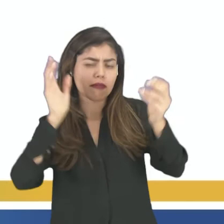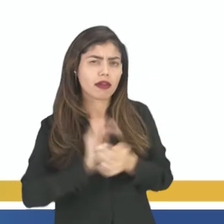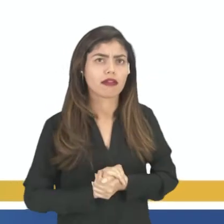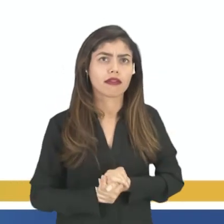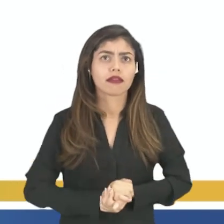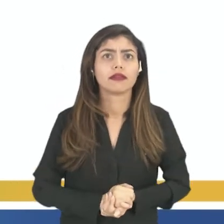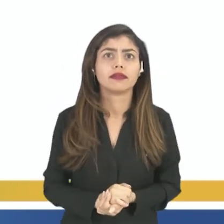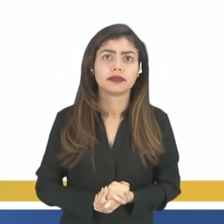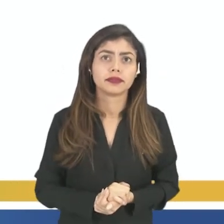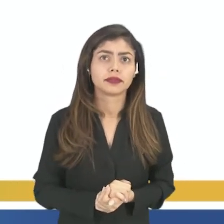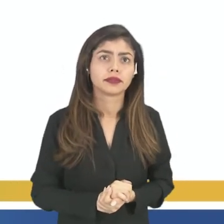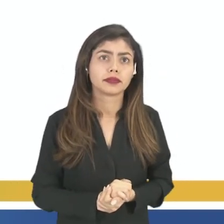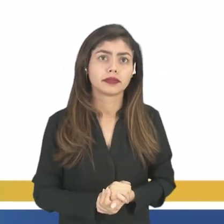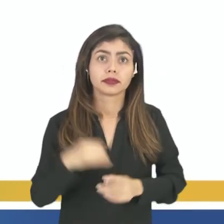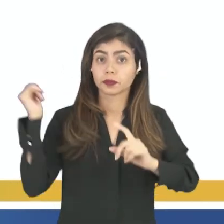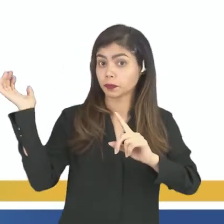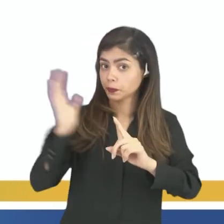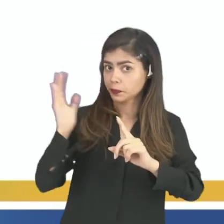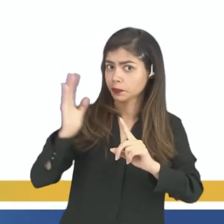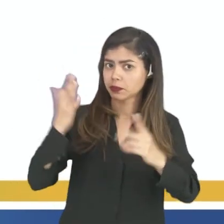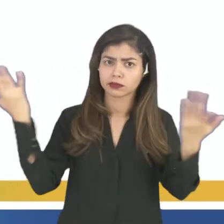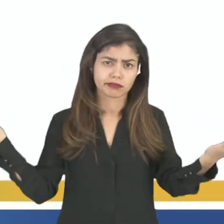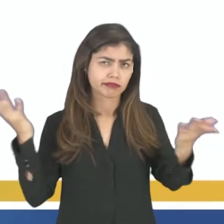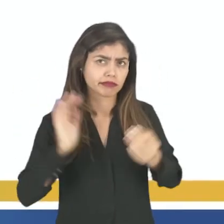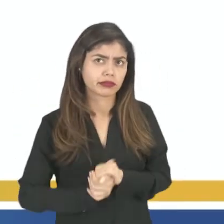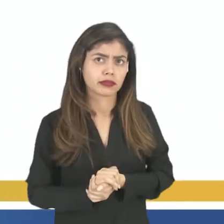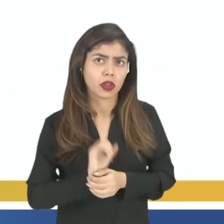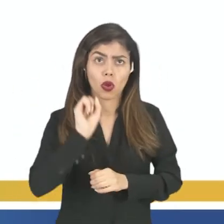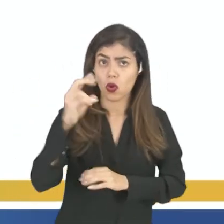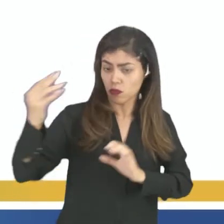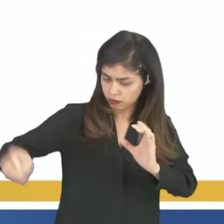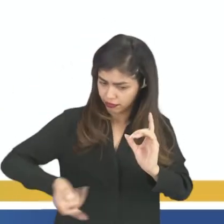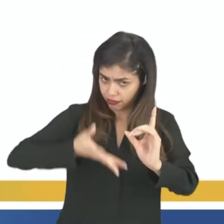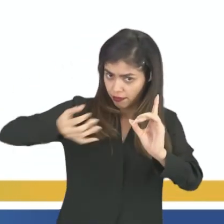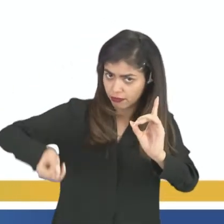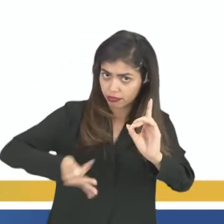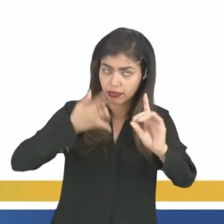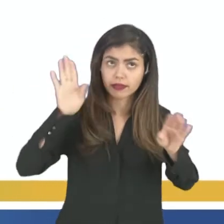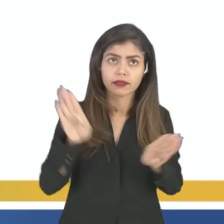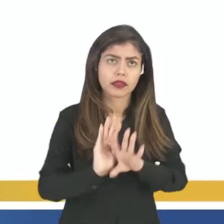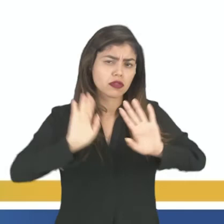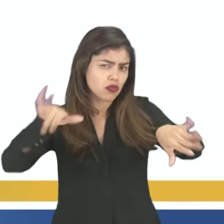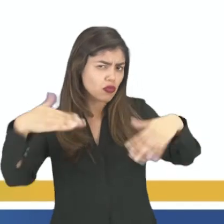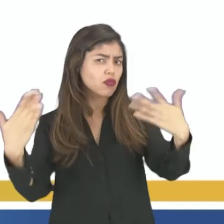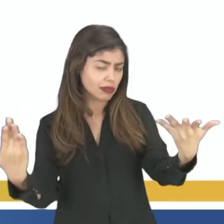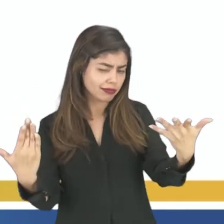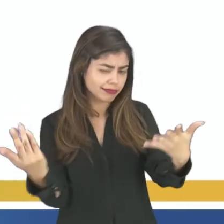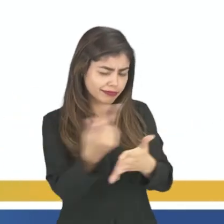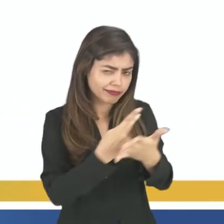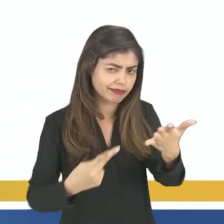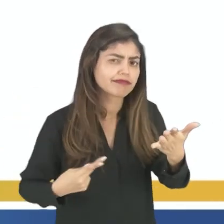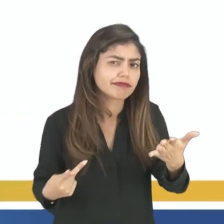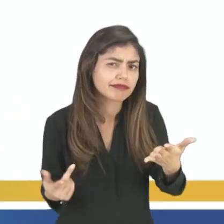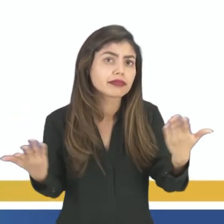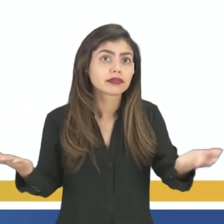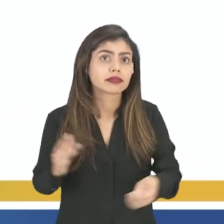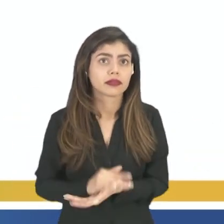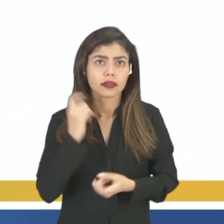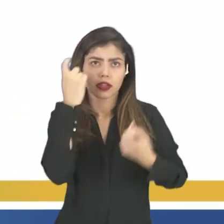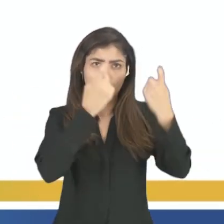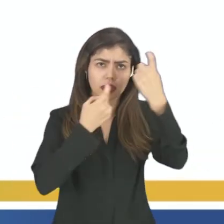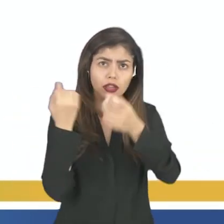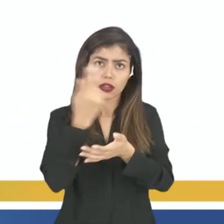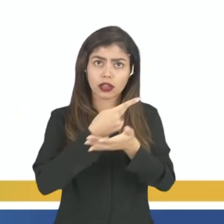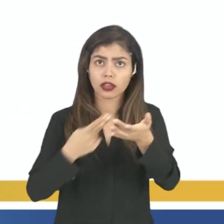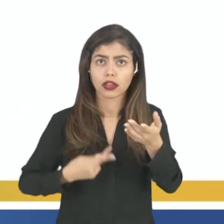tema influencia e o estimula. Enfim, qual é a sua poética? Primeiro, expresse sua poética por